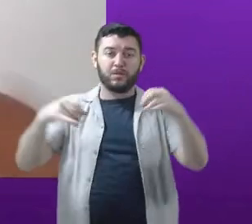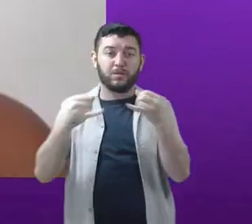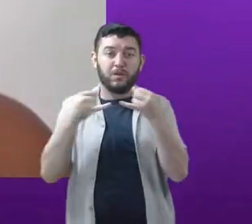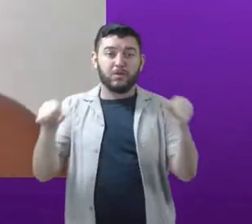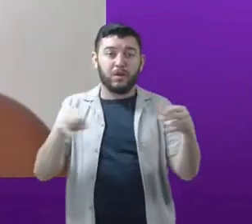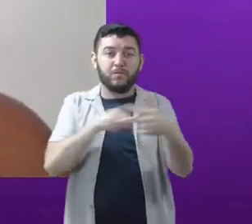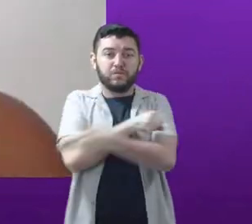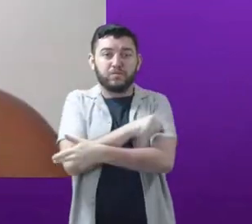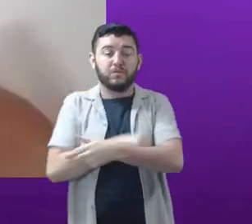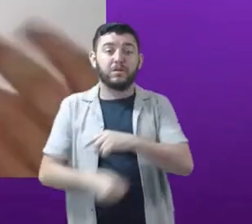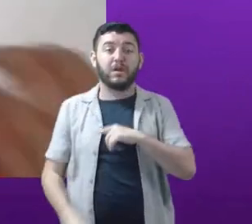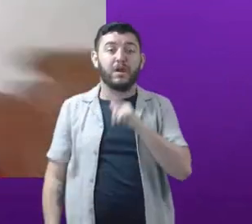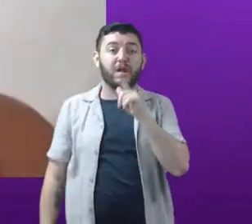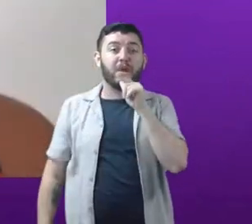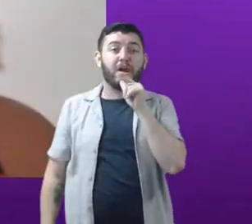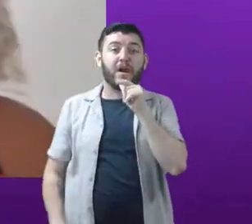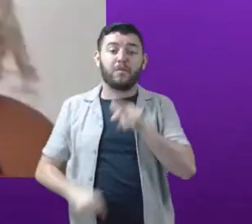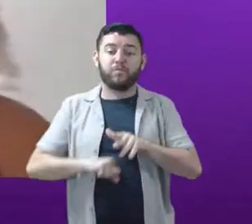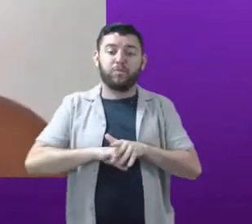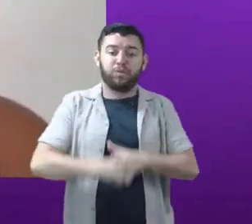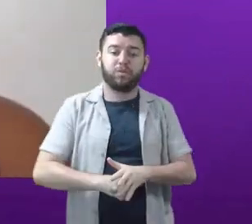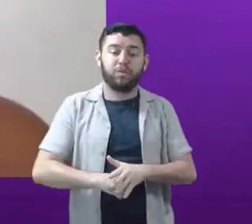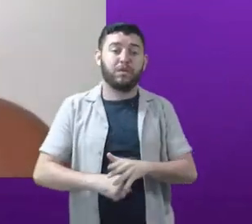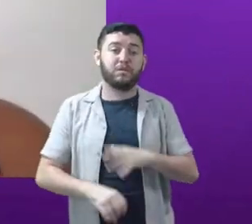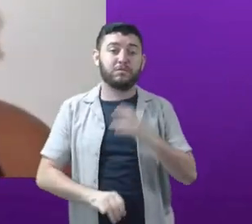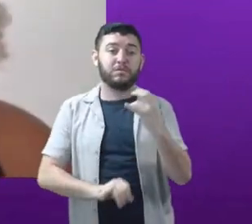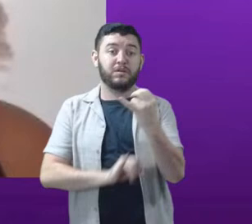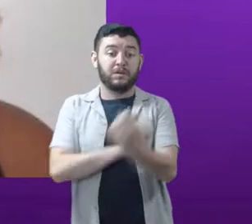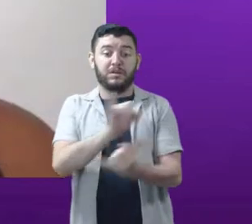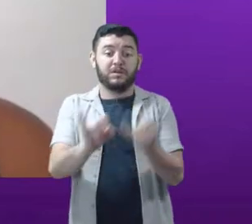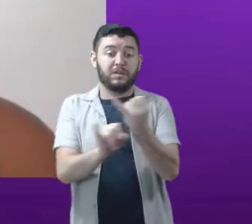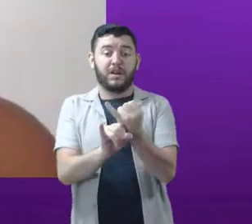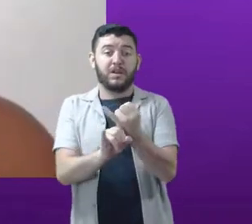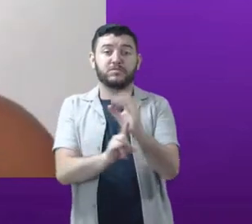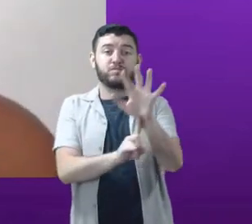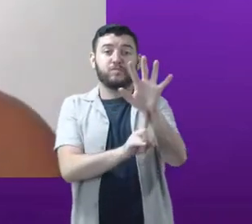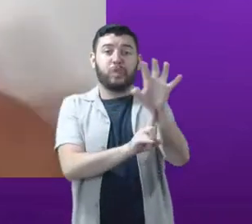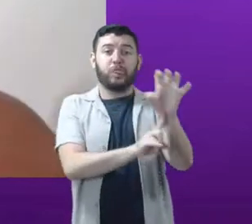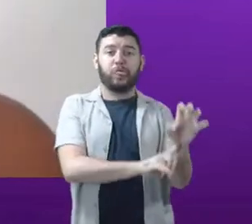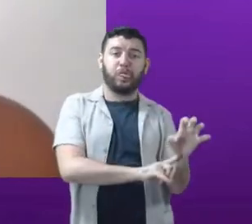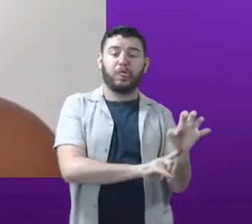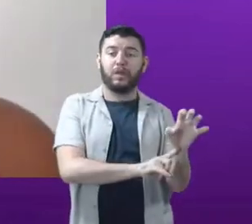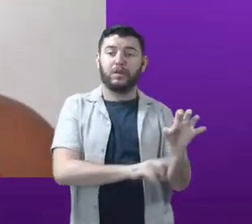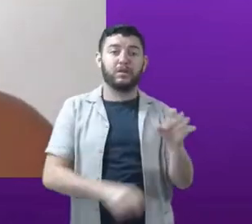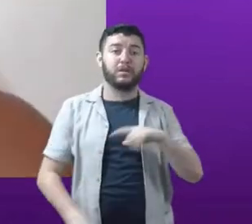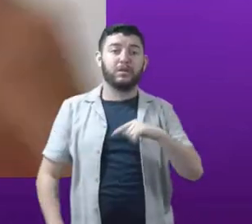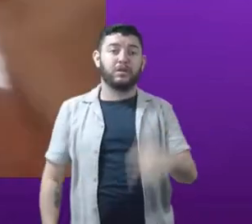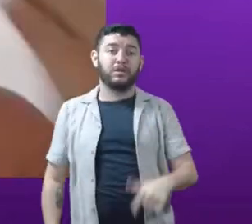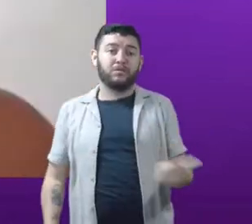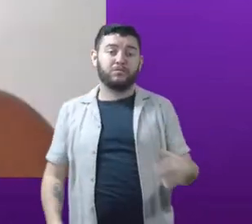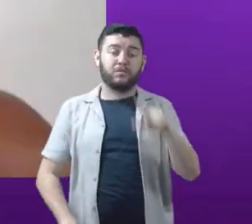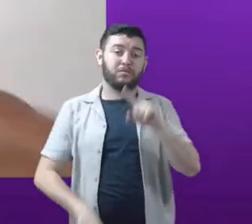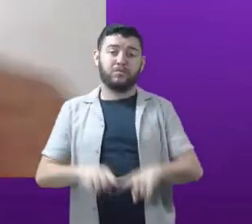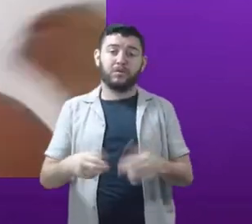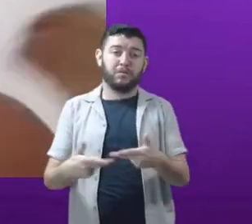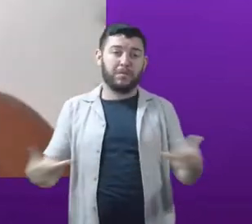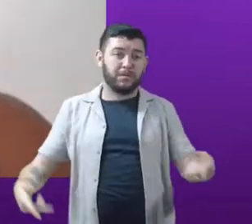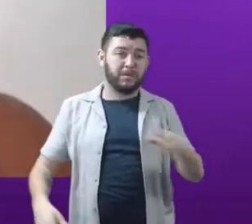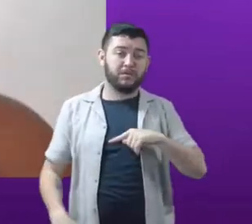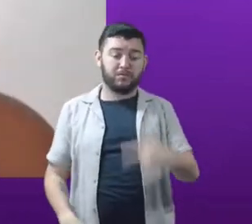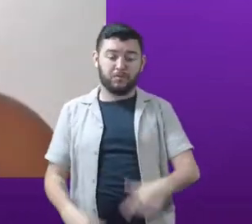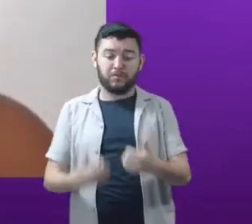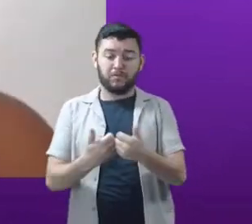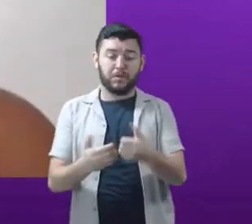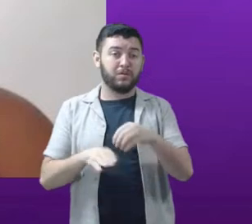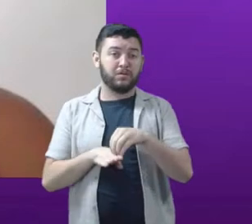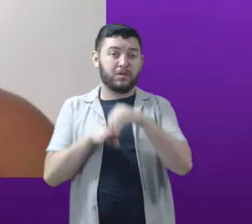têm internet, elas não têm nenhum equipamento público por perto, né? Então elas não têm transporte, elas não têm